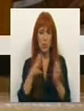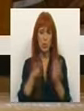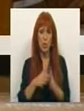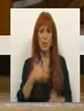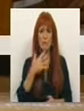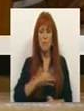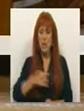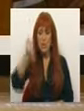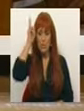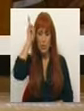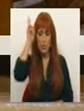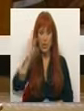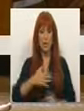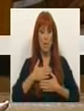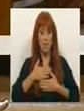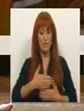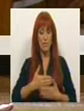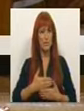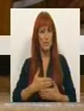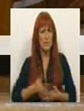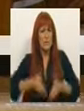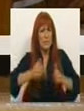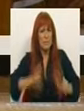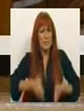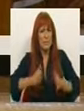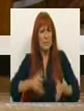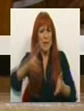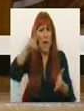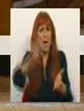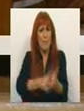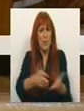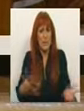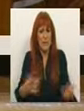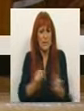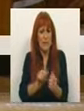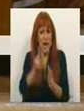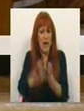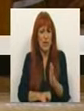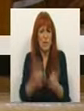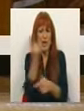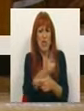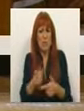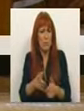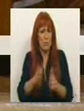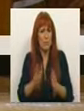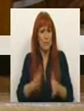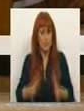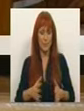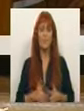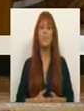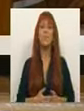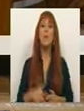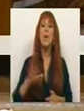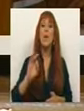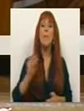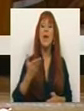os bombeiros voluntários, não ser necessária a aprovação deste regime excepcional.